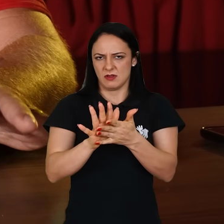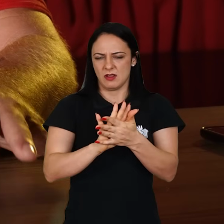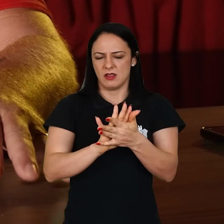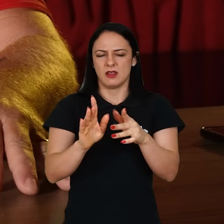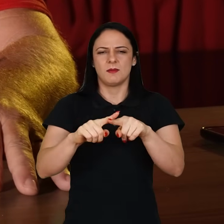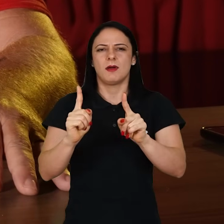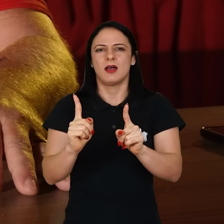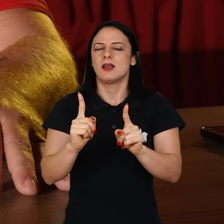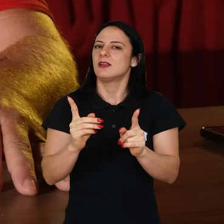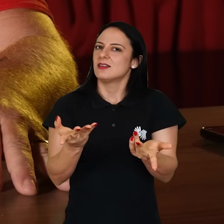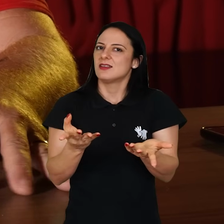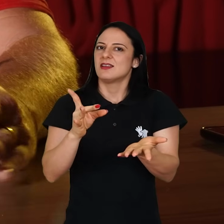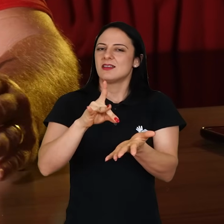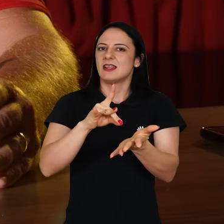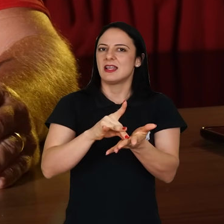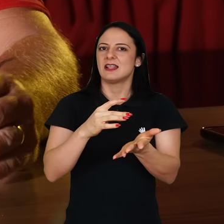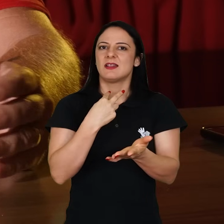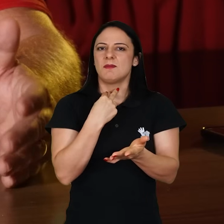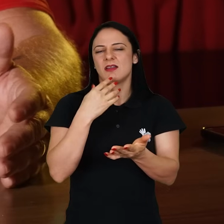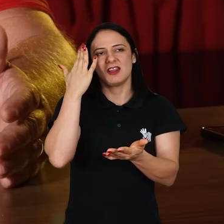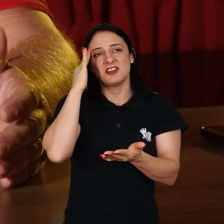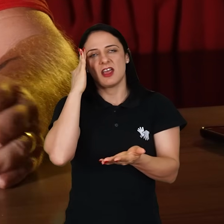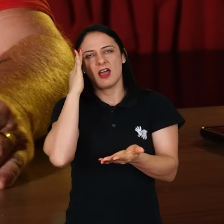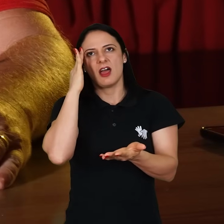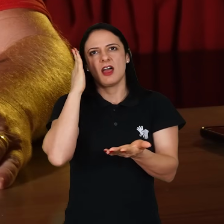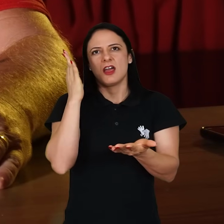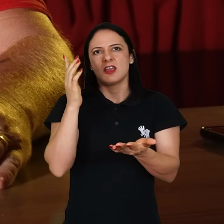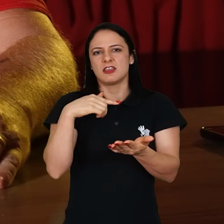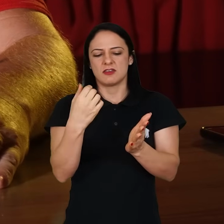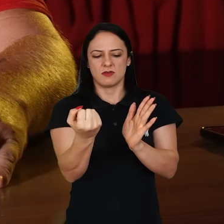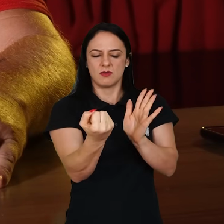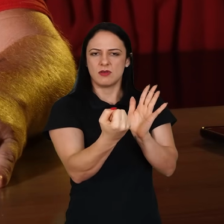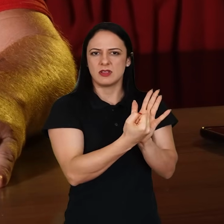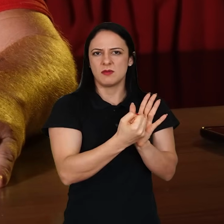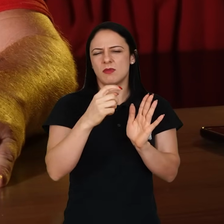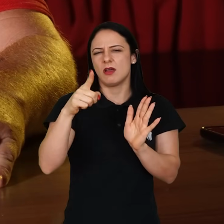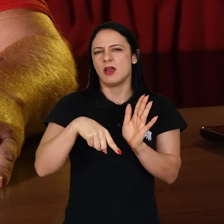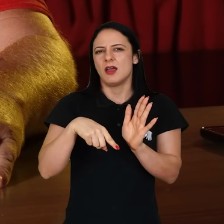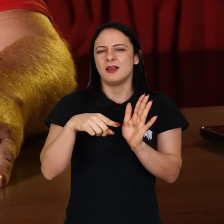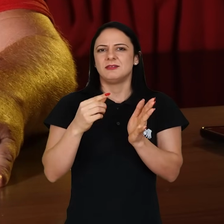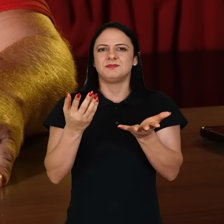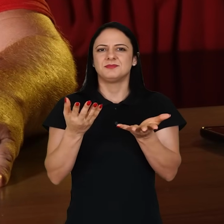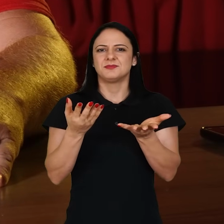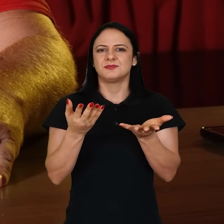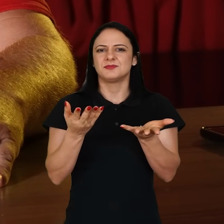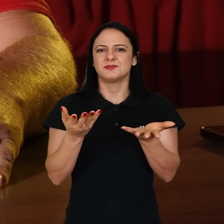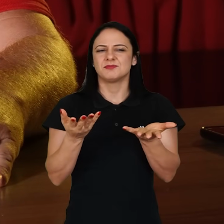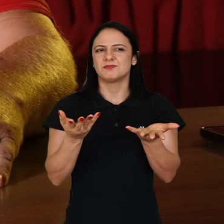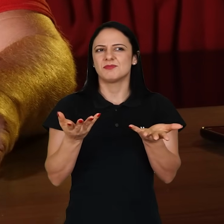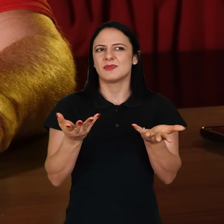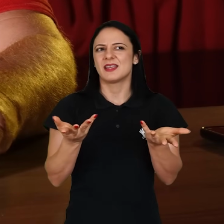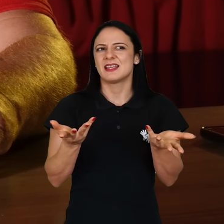Agora, é óbvio, você não pode achar que o símbolo é